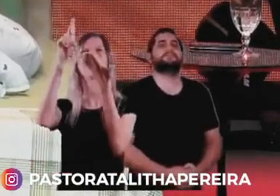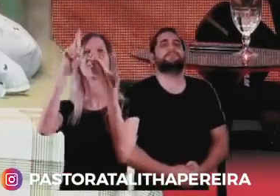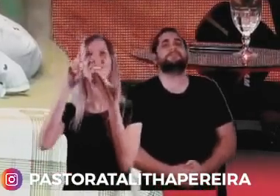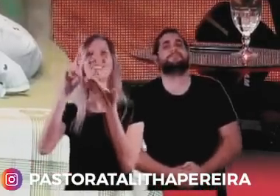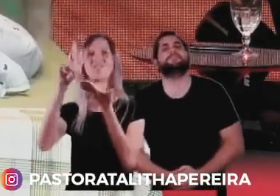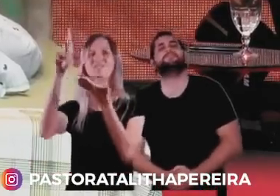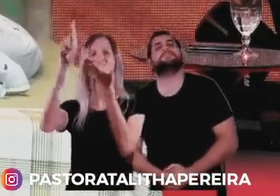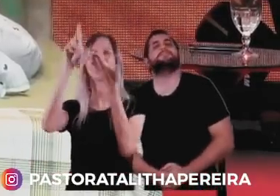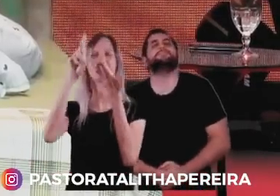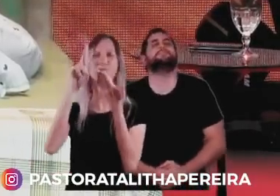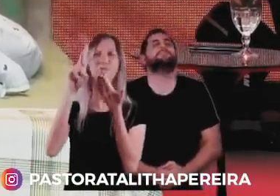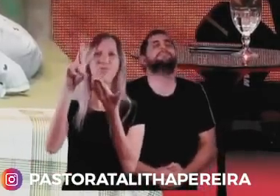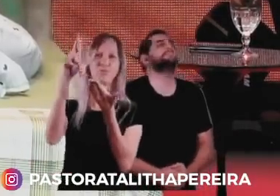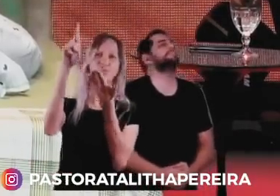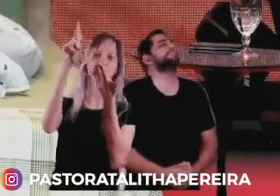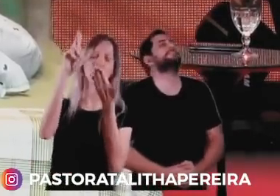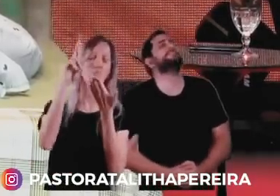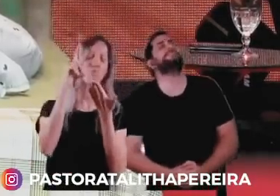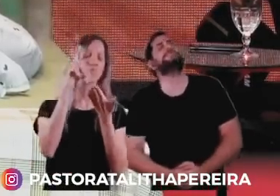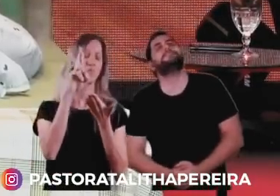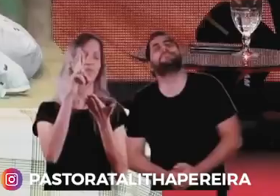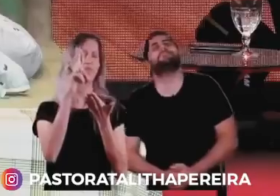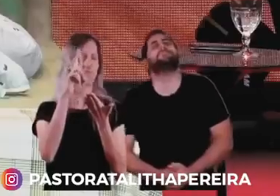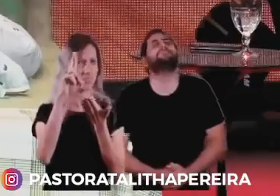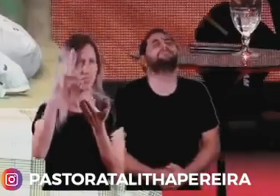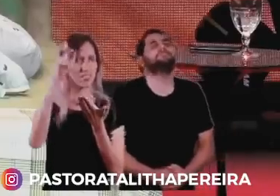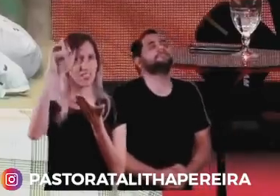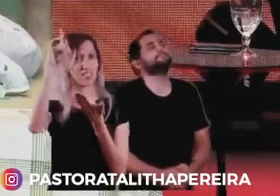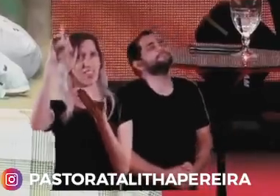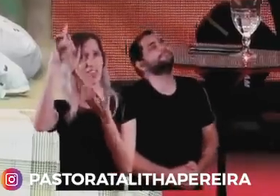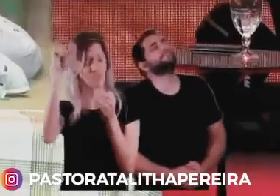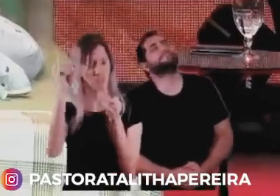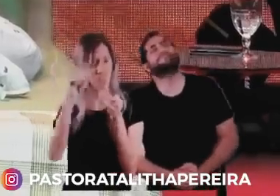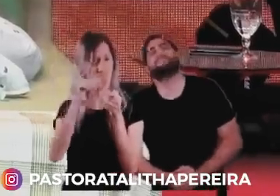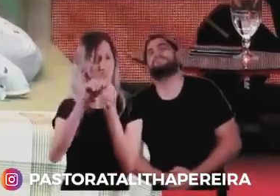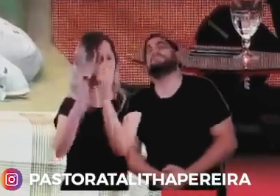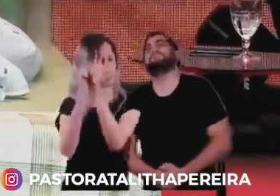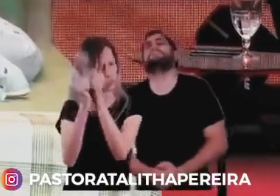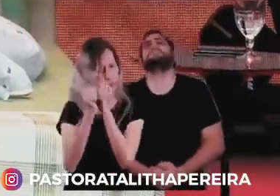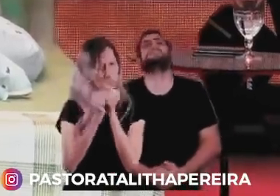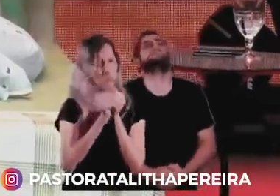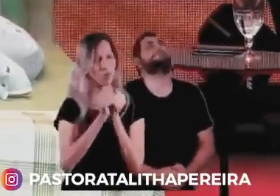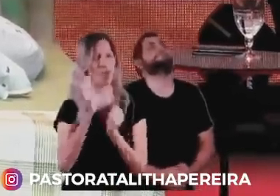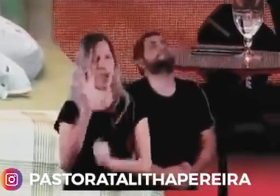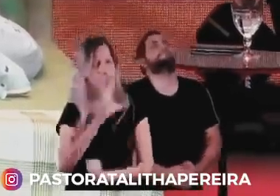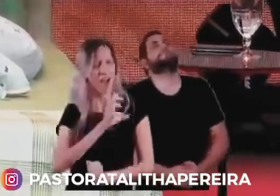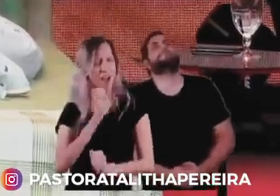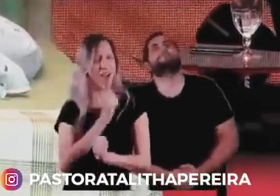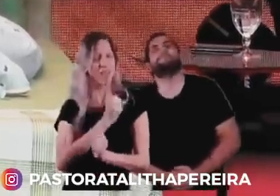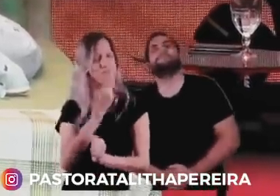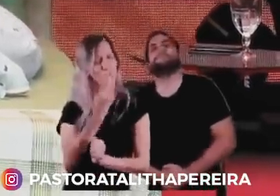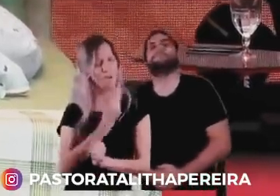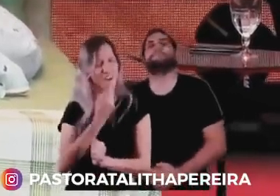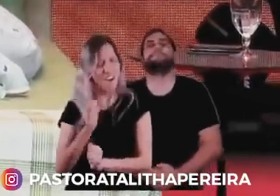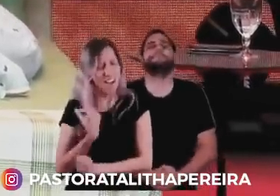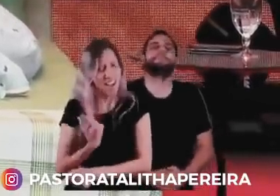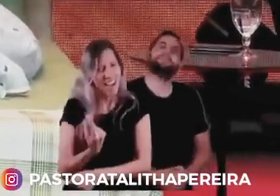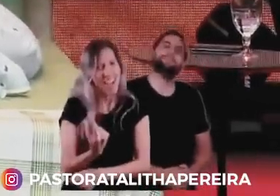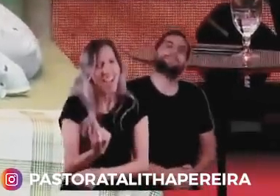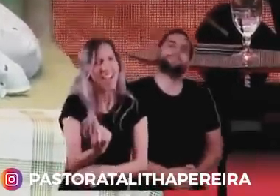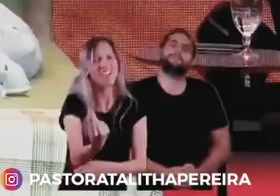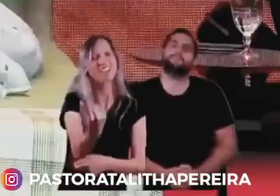Senhor, e fará perfeito e eterno nosso amor.